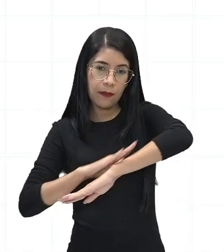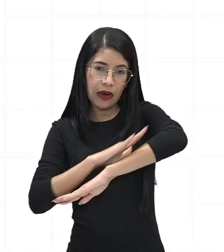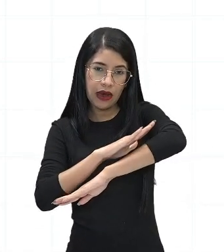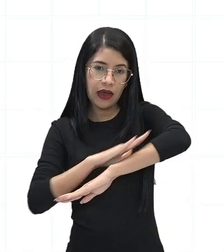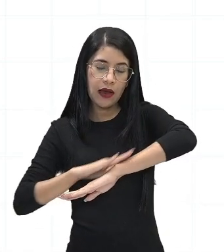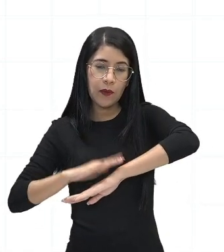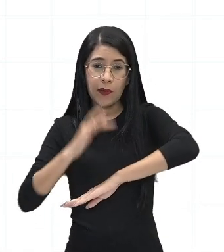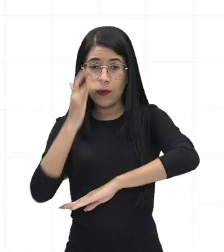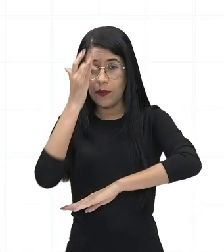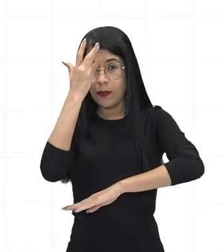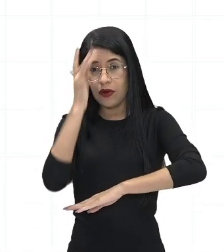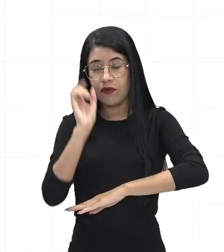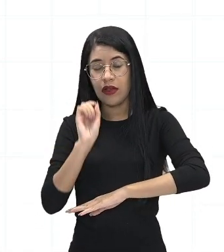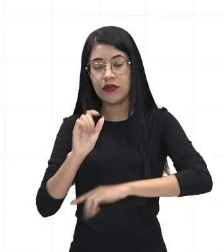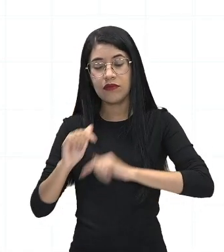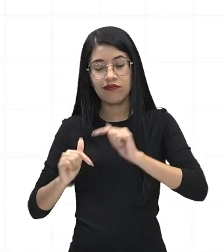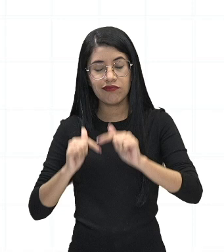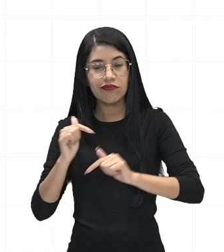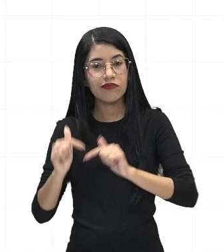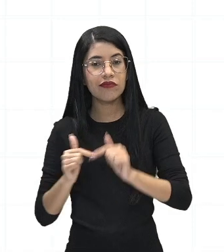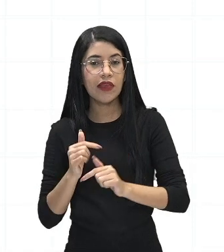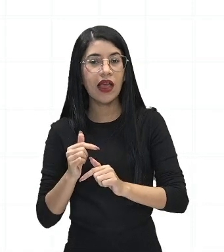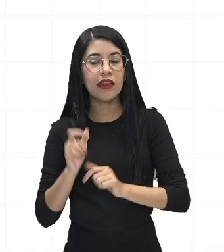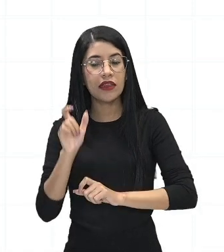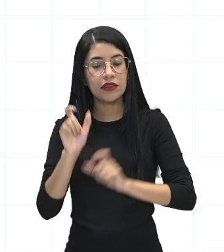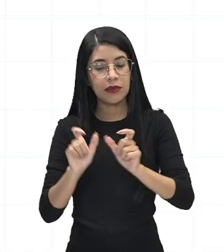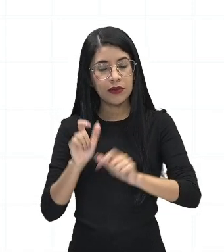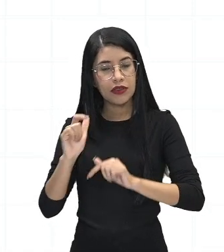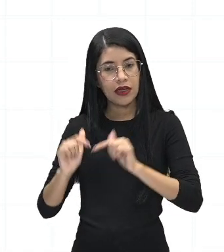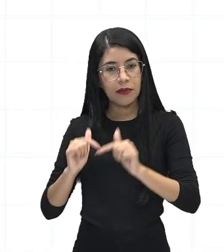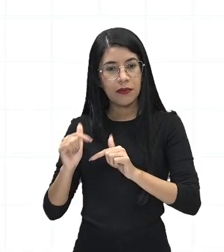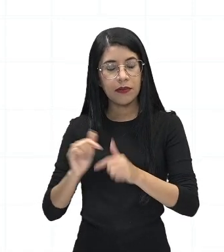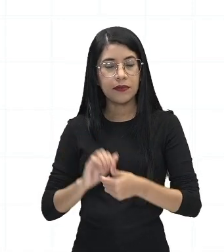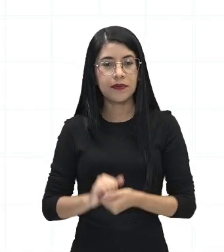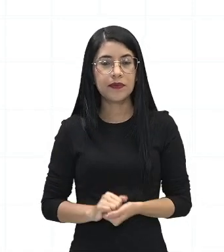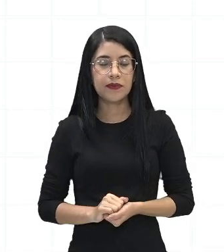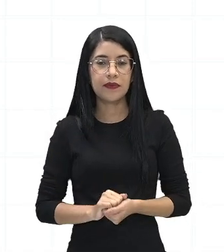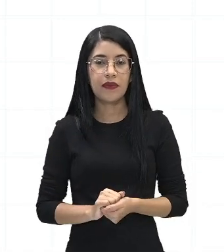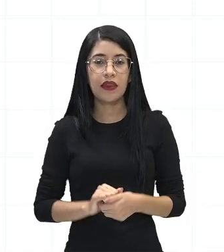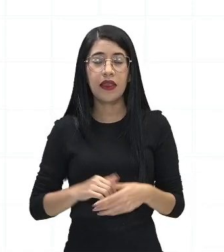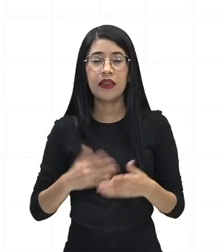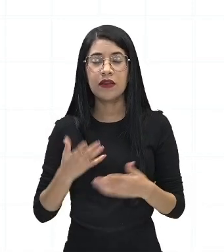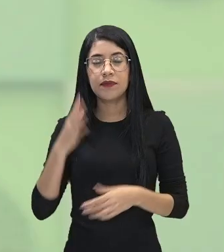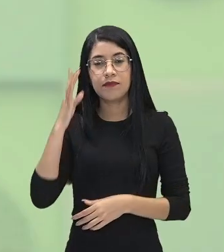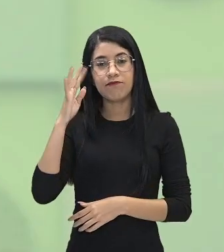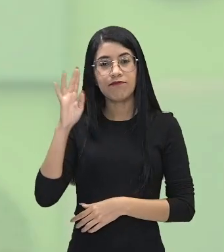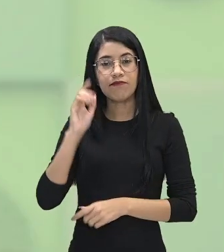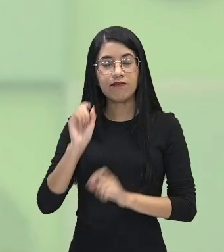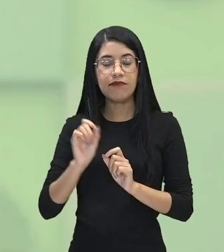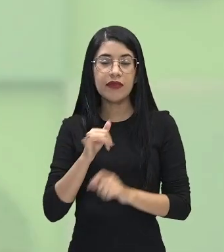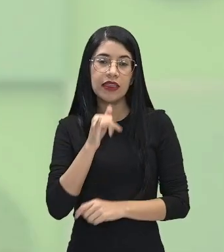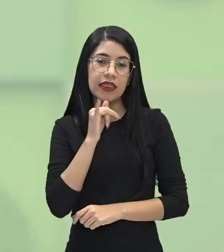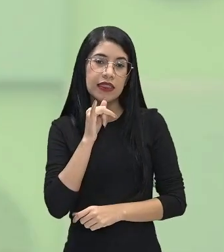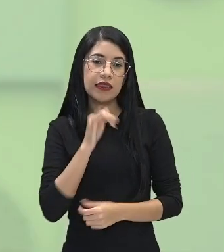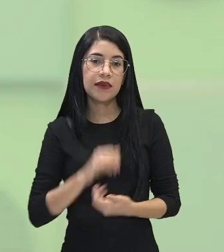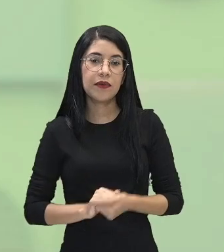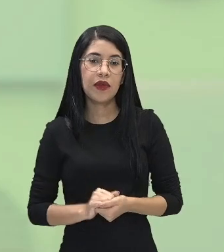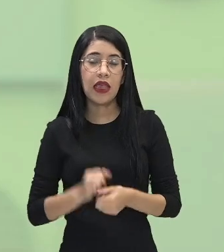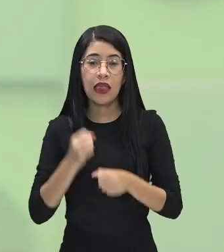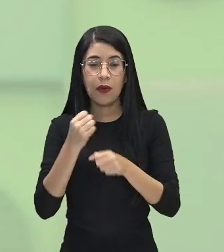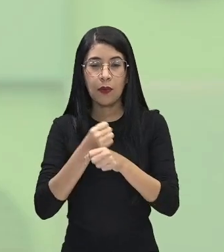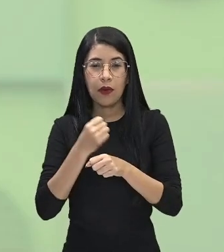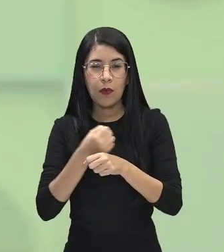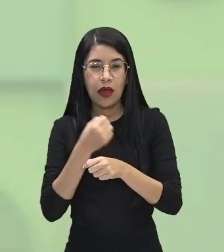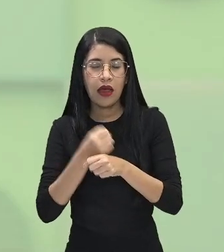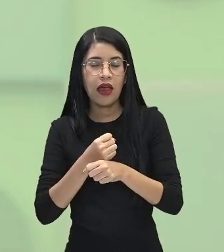para facilitar aí o trabalho desses operários, né? Então, imagina que você quer aí, por exemplo, construir uma